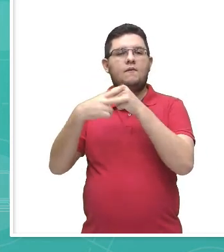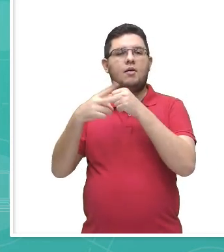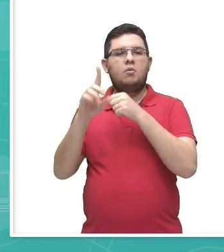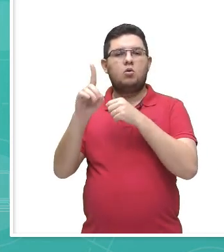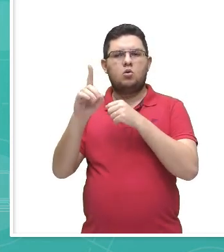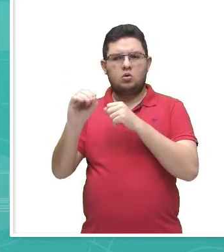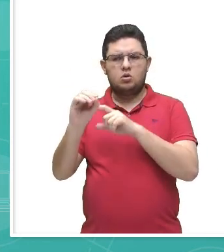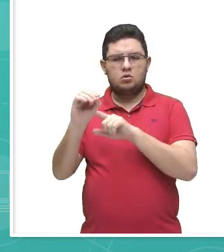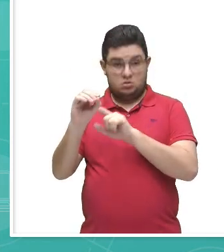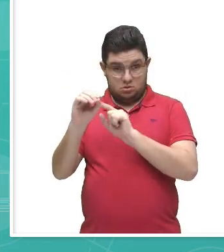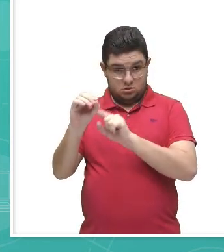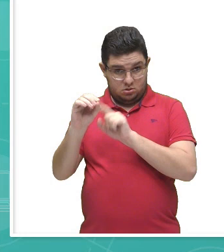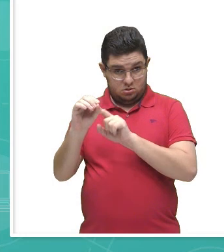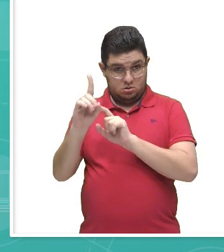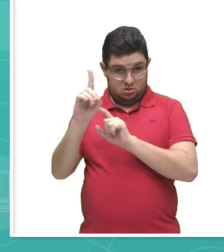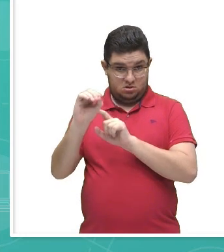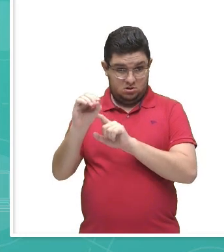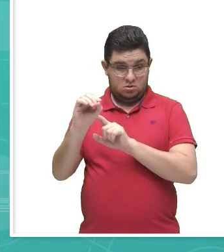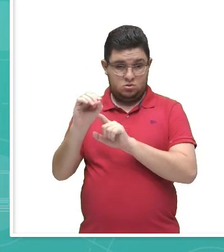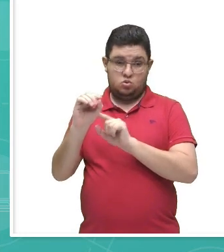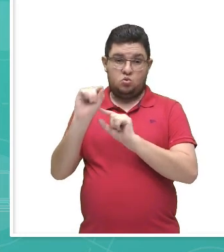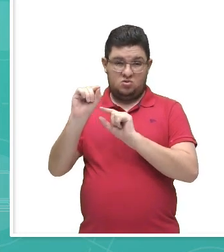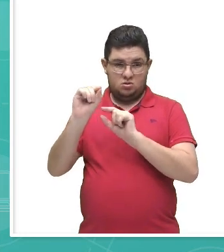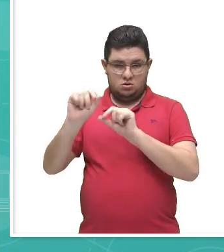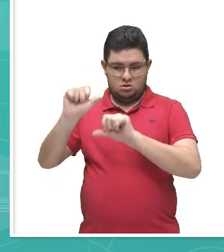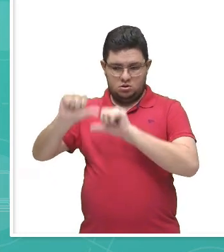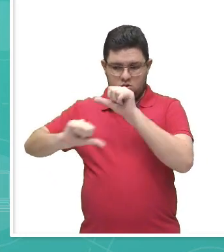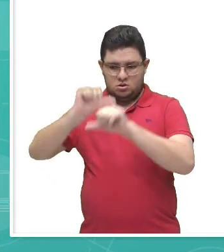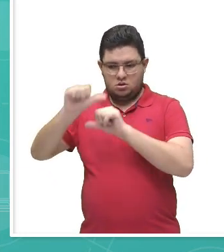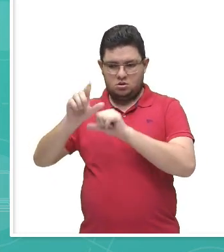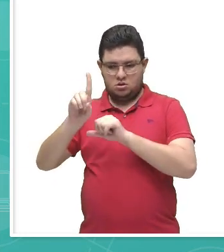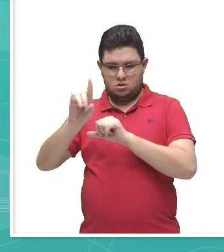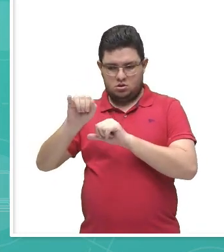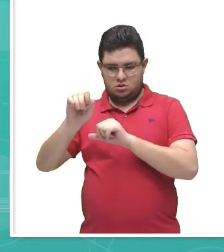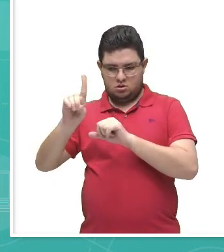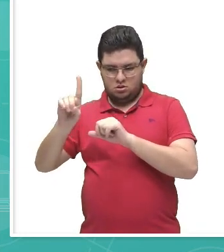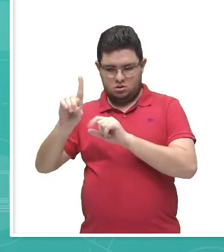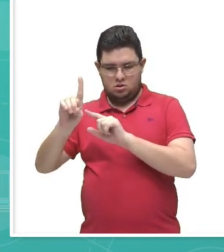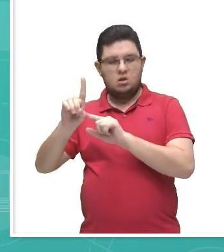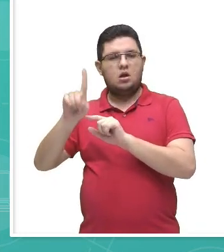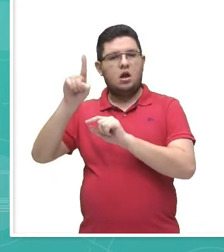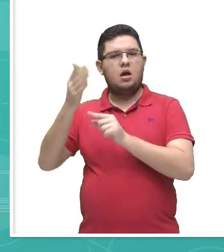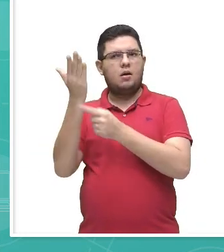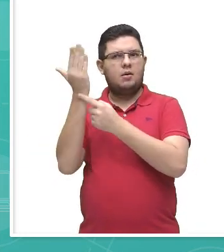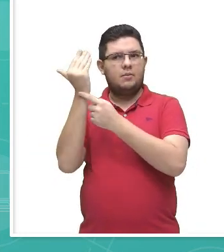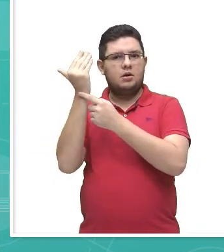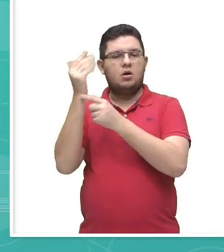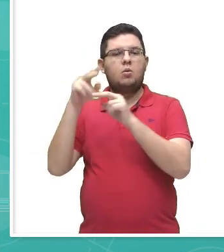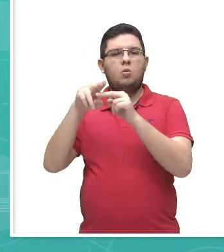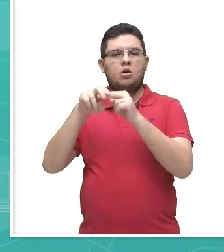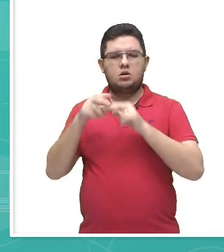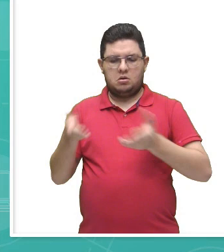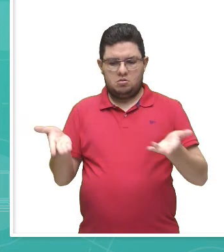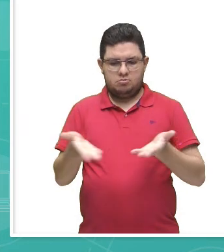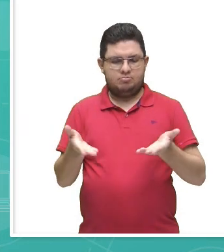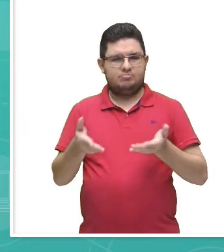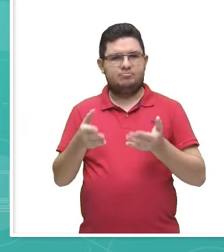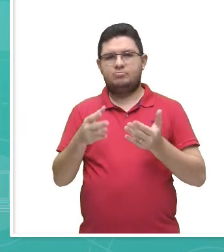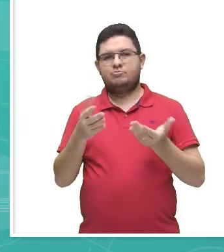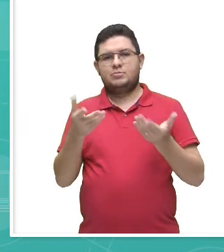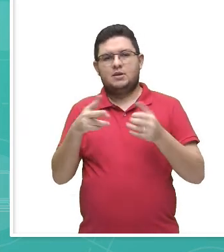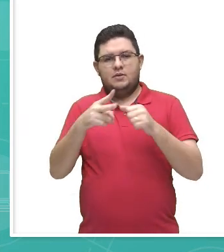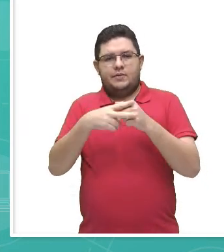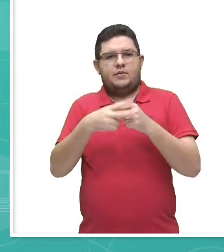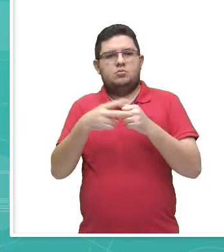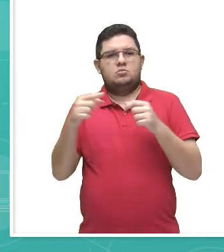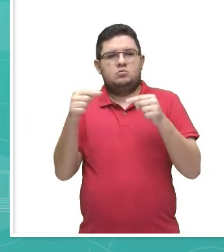principal, né, se esse verbo ele está no passado, obviamente essa frase, então, não pode estar em nenhum tempo verbal que não